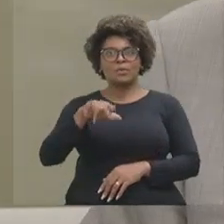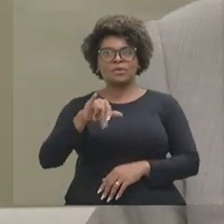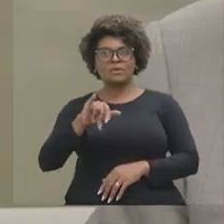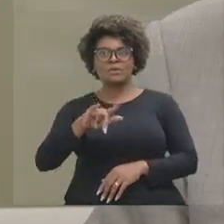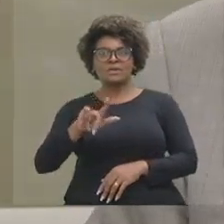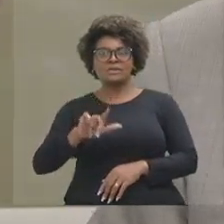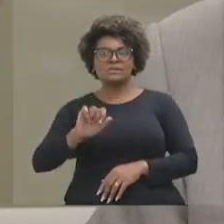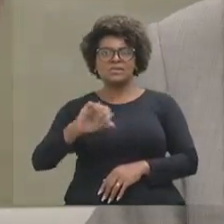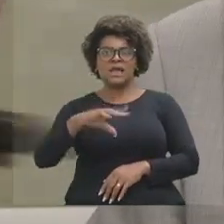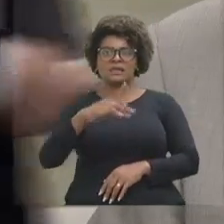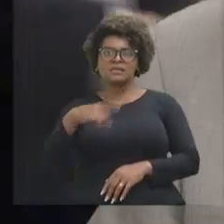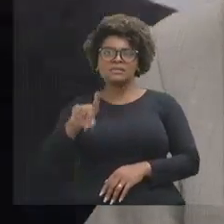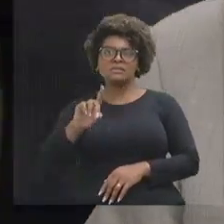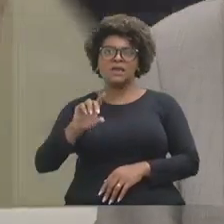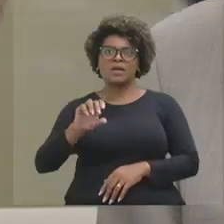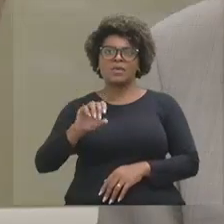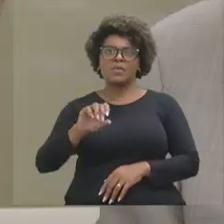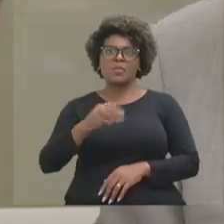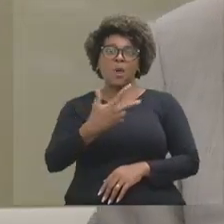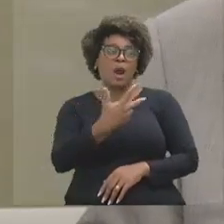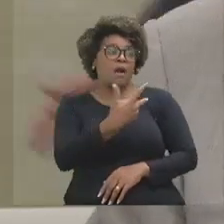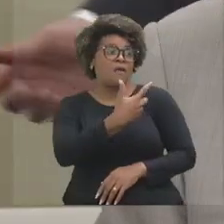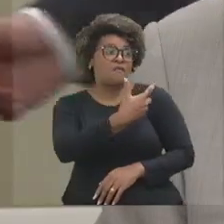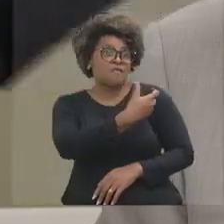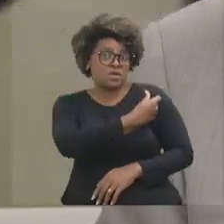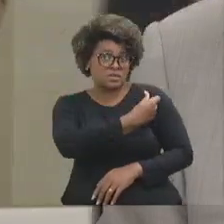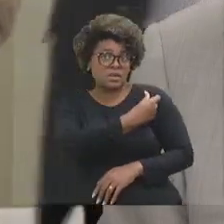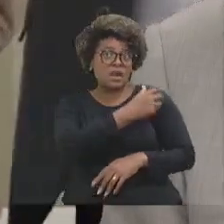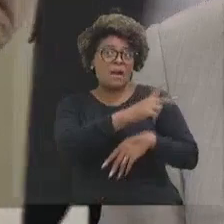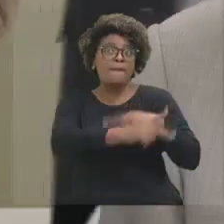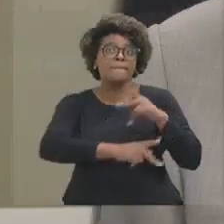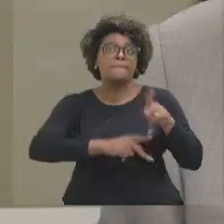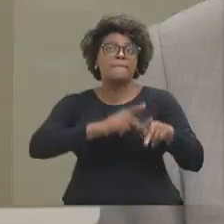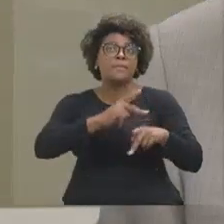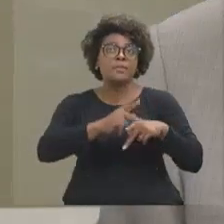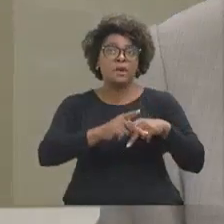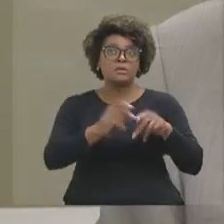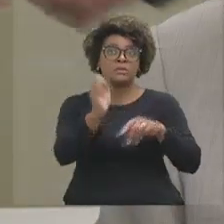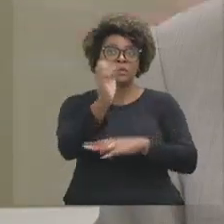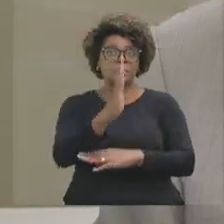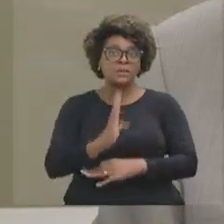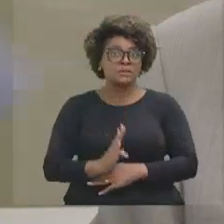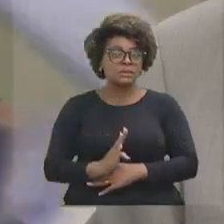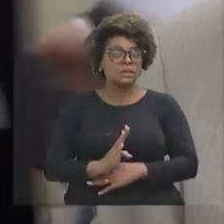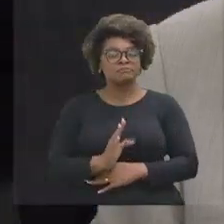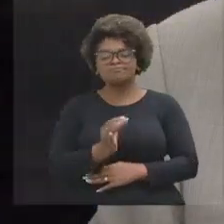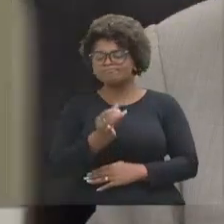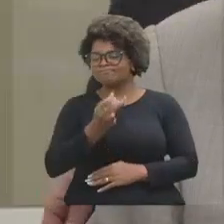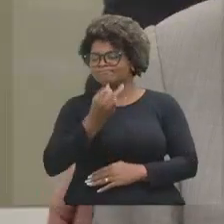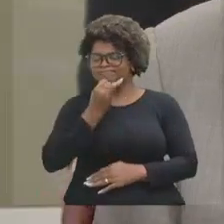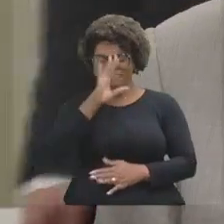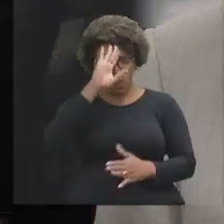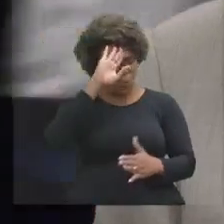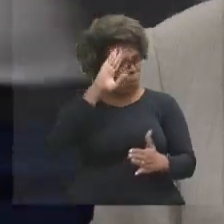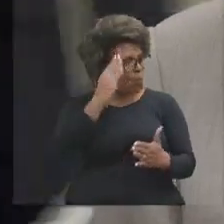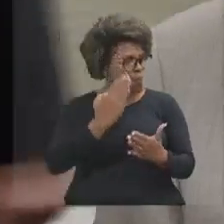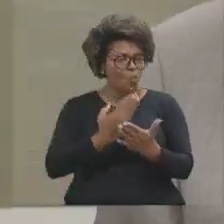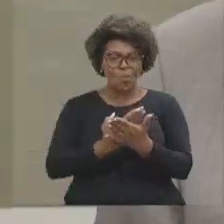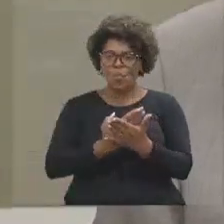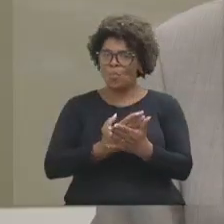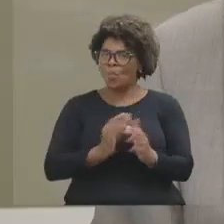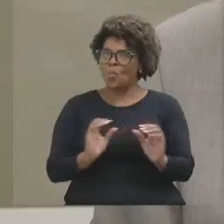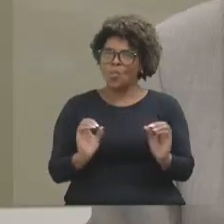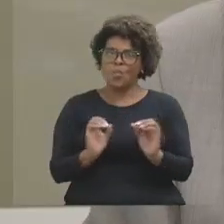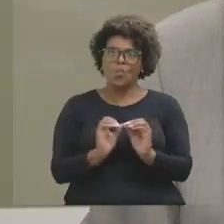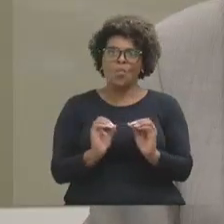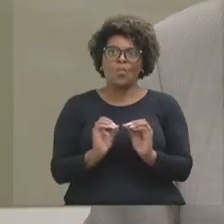questão a população brasileira está realmente muito descrente né das questões de